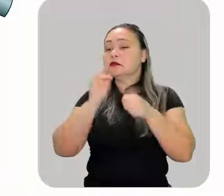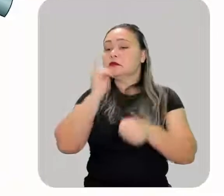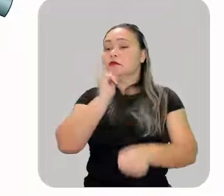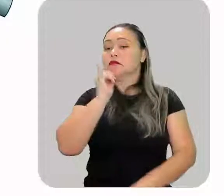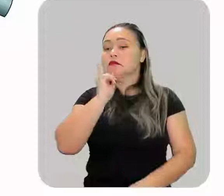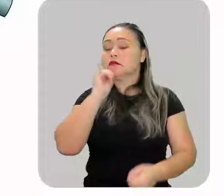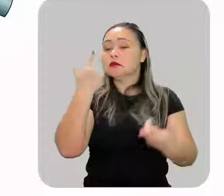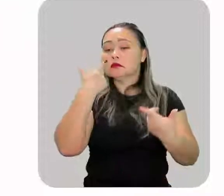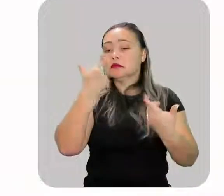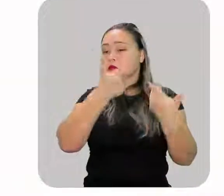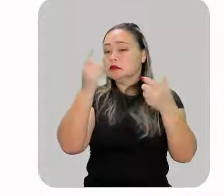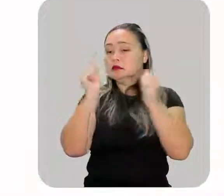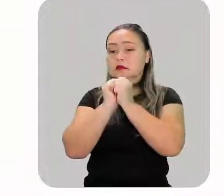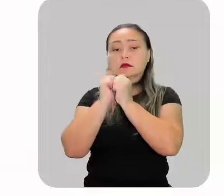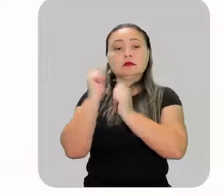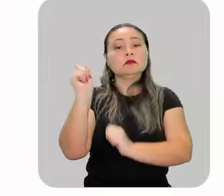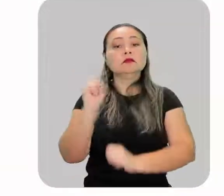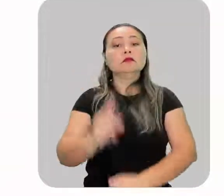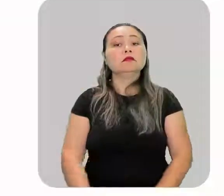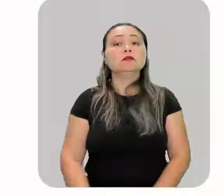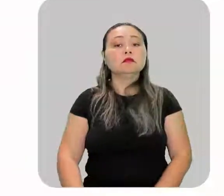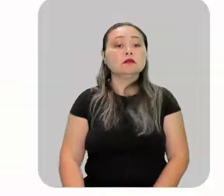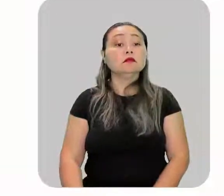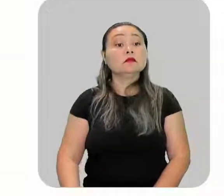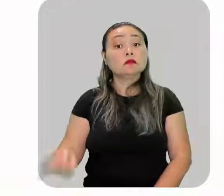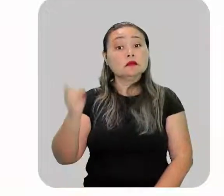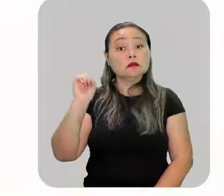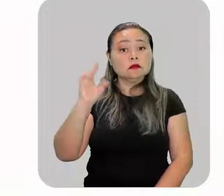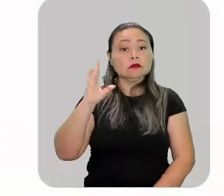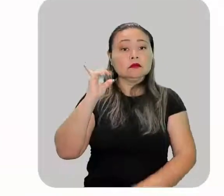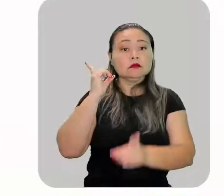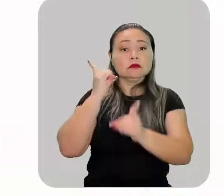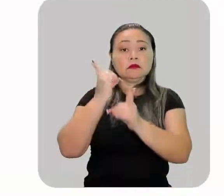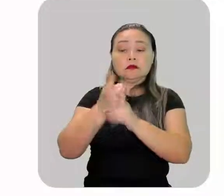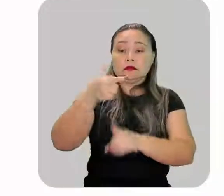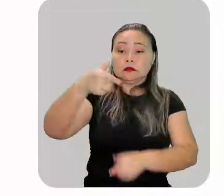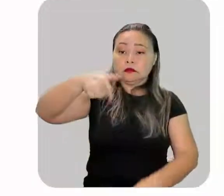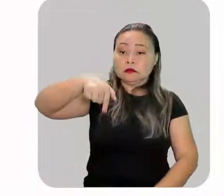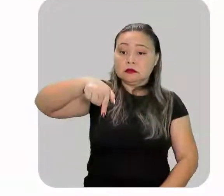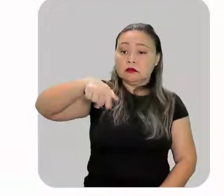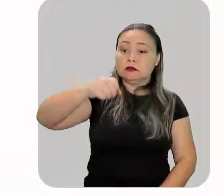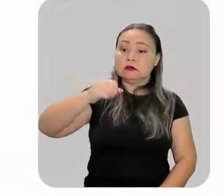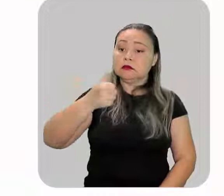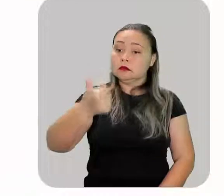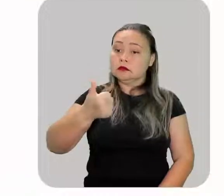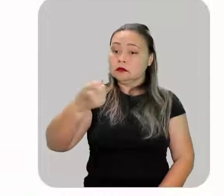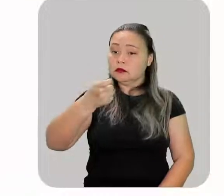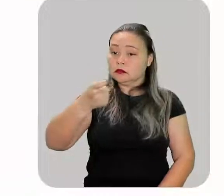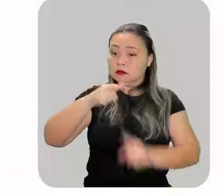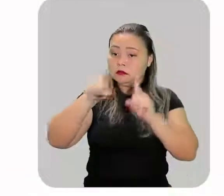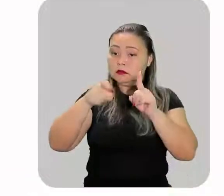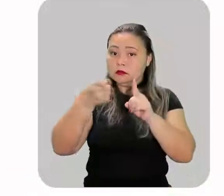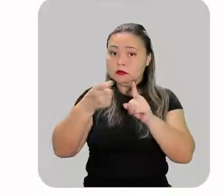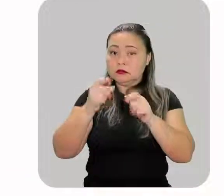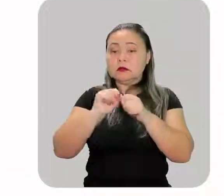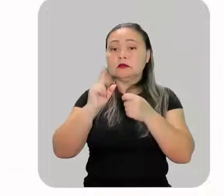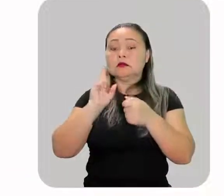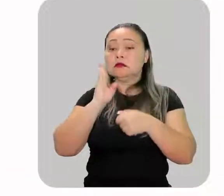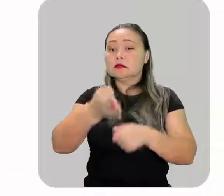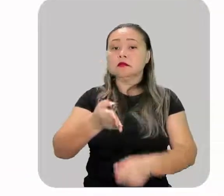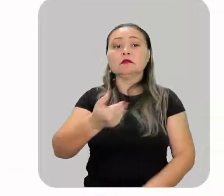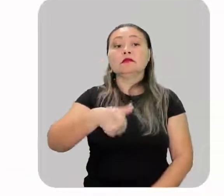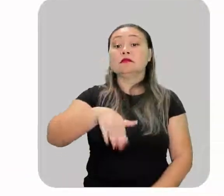exemplo. Se liga que a gente vai fazer junto com vocês. Bora ver. Determinando Q1 de x pelo dispositivo prático